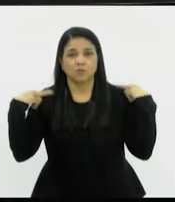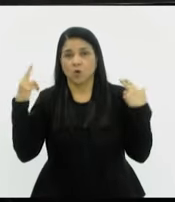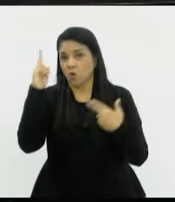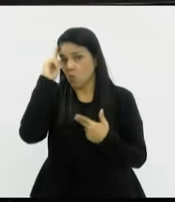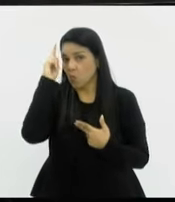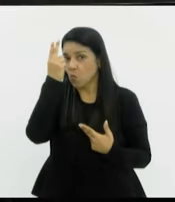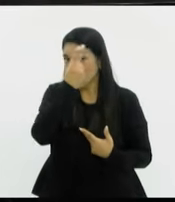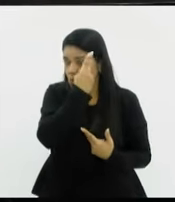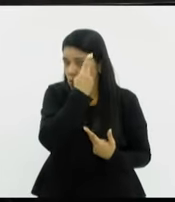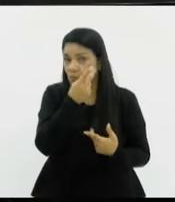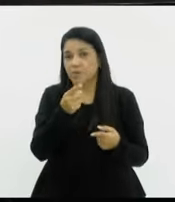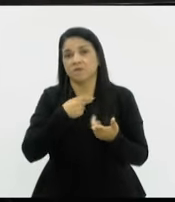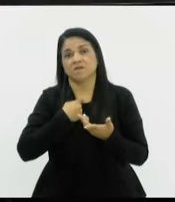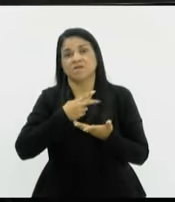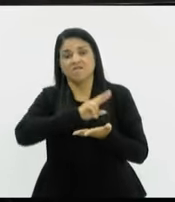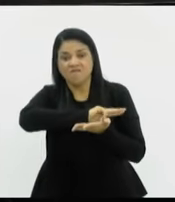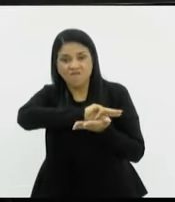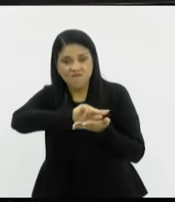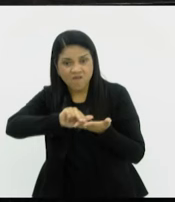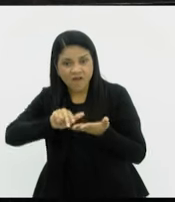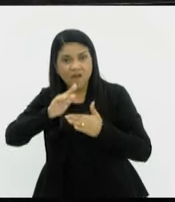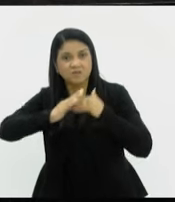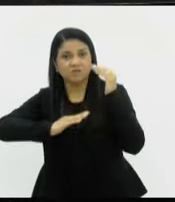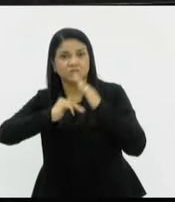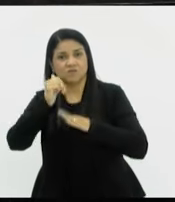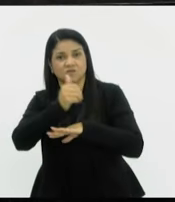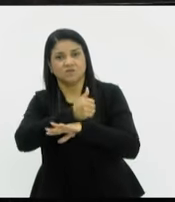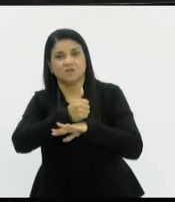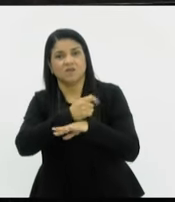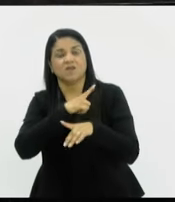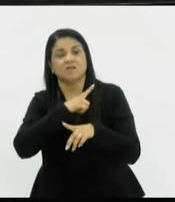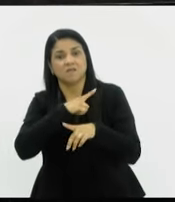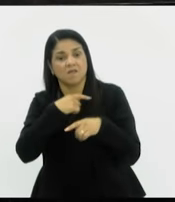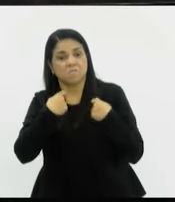gama imensa de atividades profissionais que